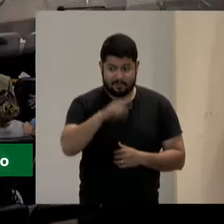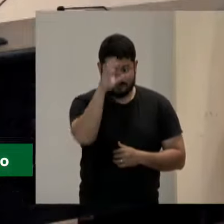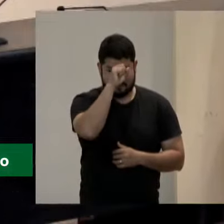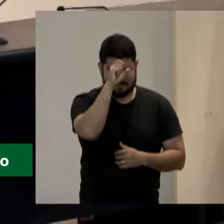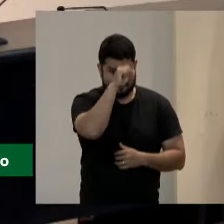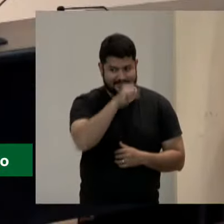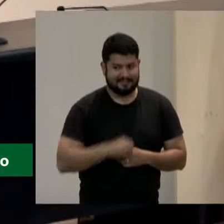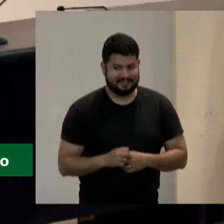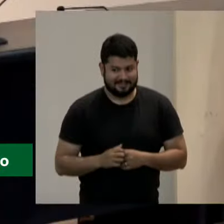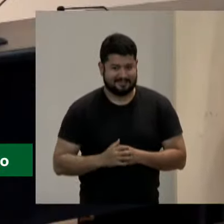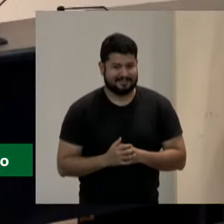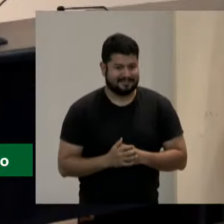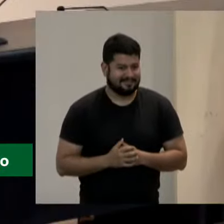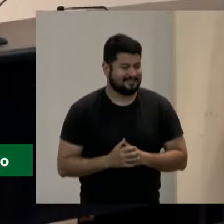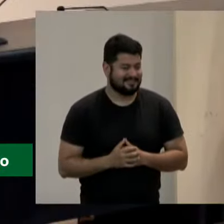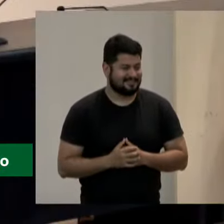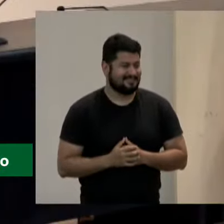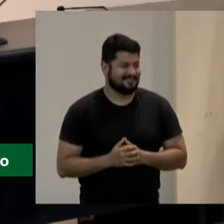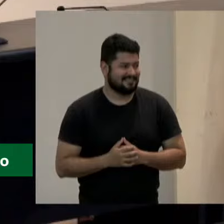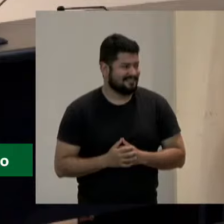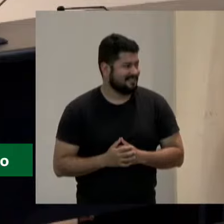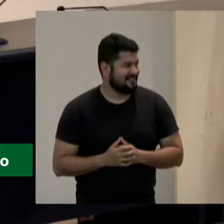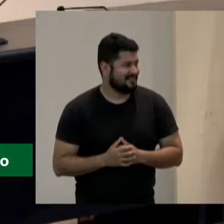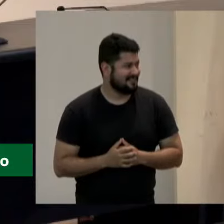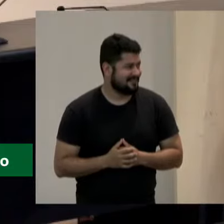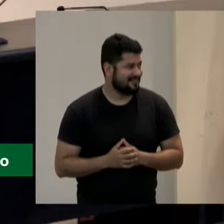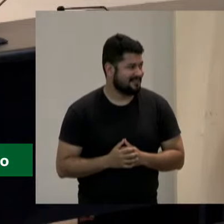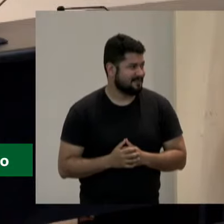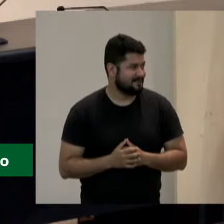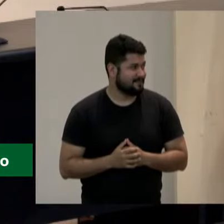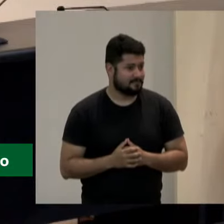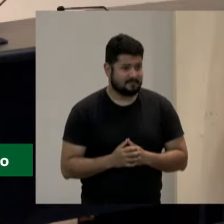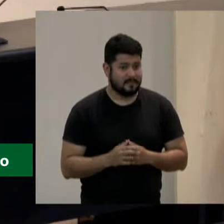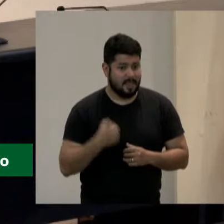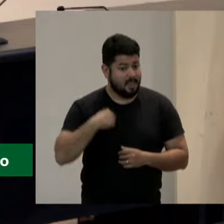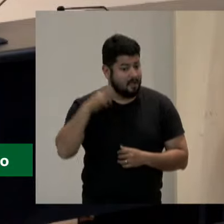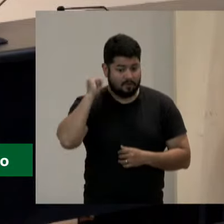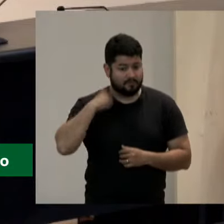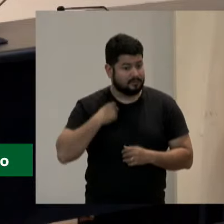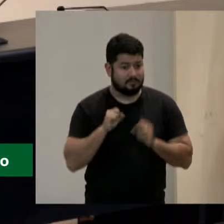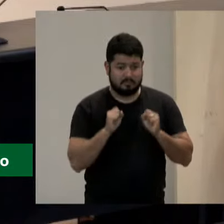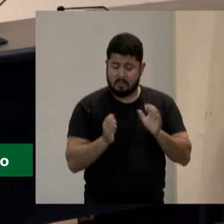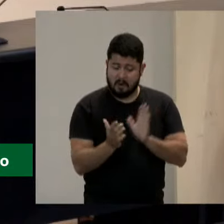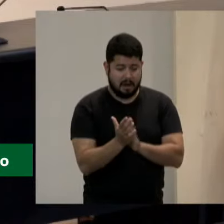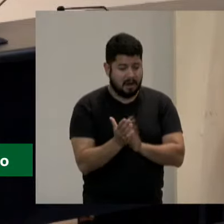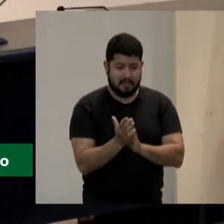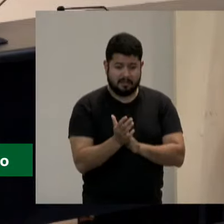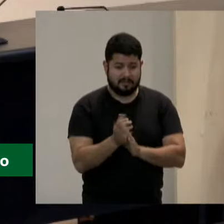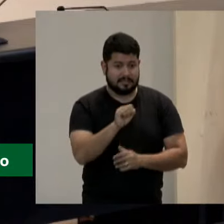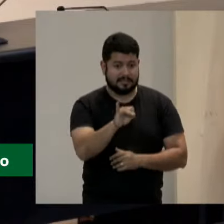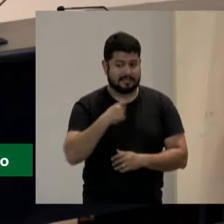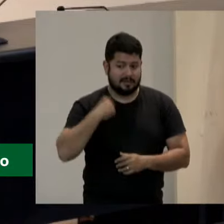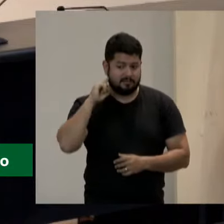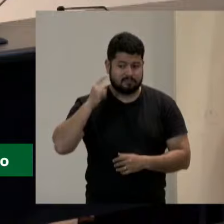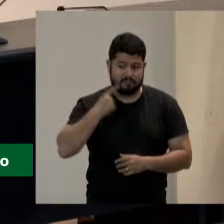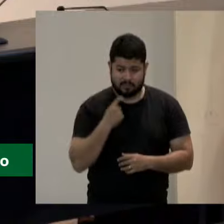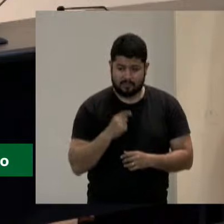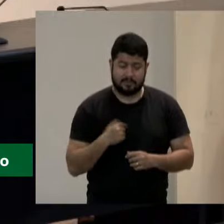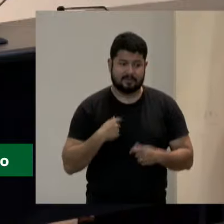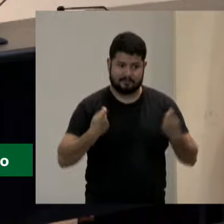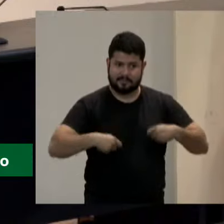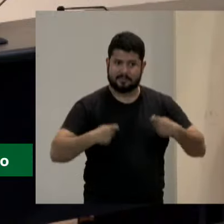A todo momento a gente aprende, não é verdade? Então, como eu sou ouvinte, pode bater palma, eu estou ouvindo. Se fosse um não ouvinte, a gente tinha que fazer assim para a